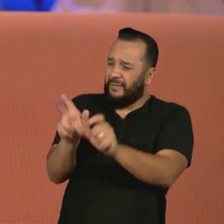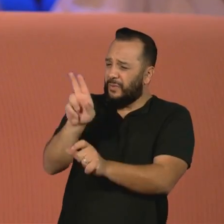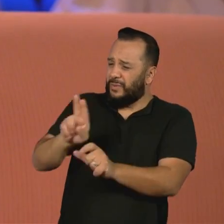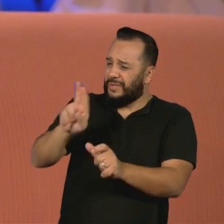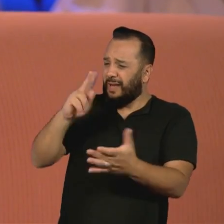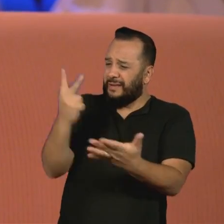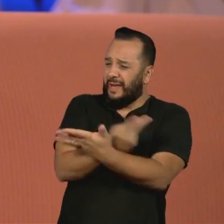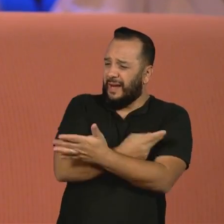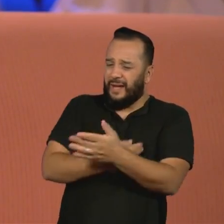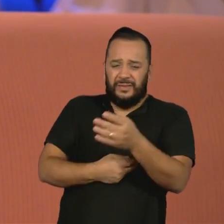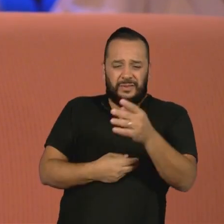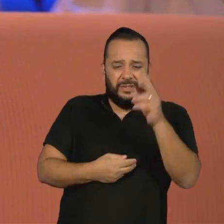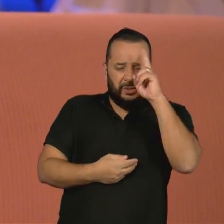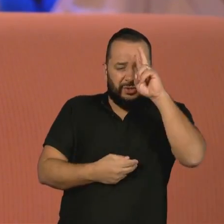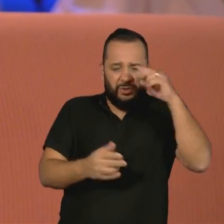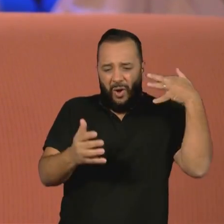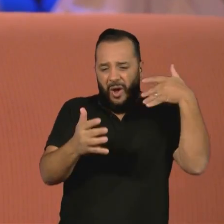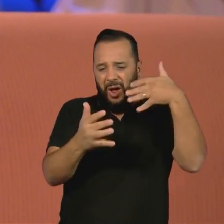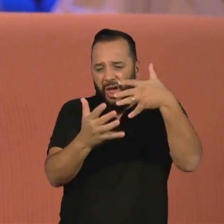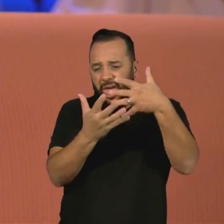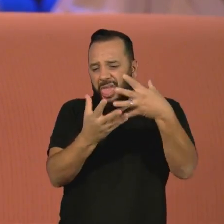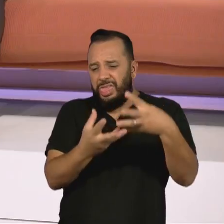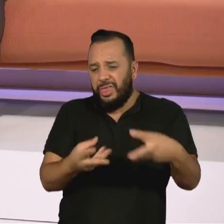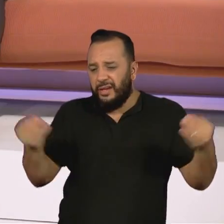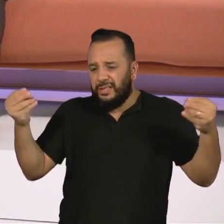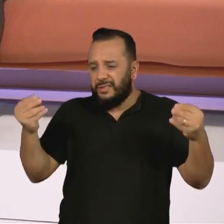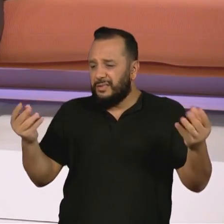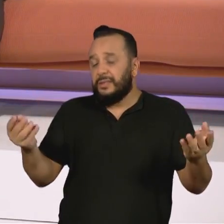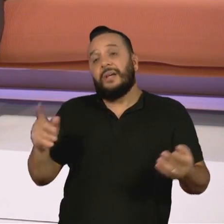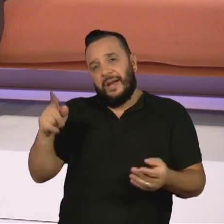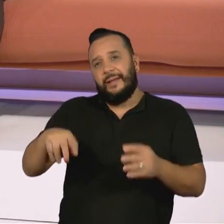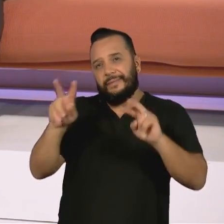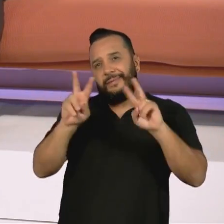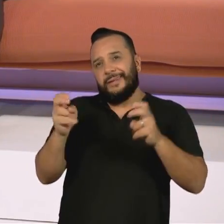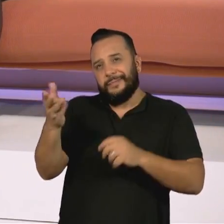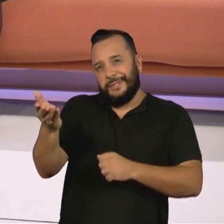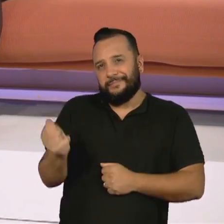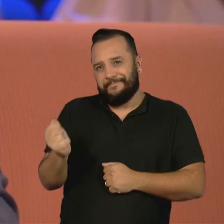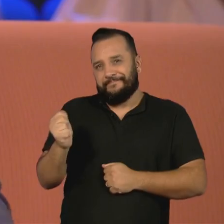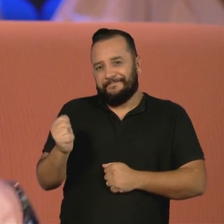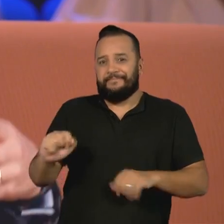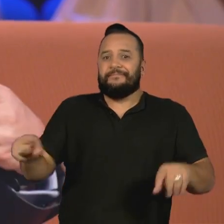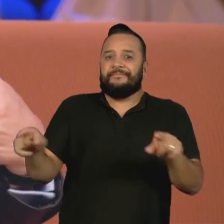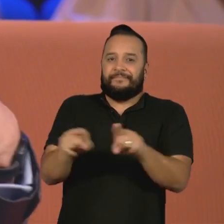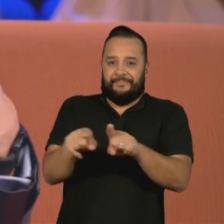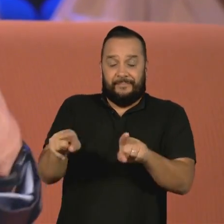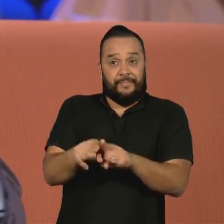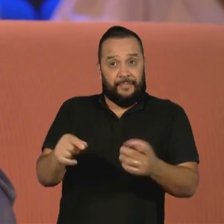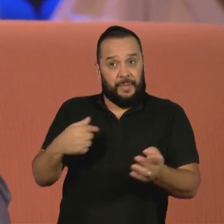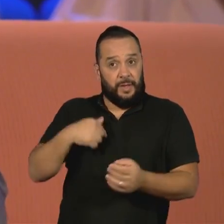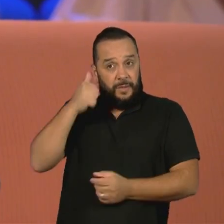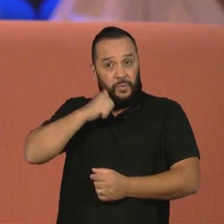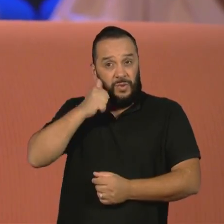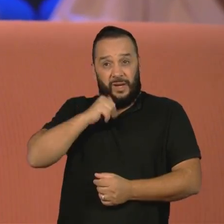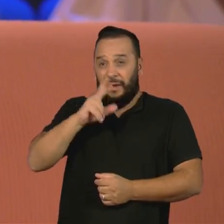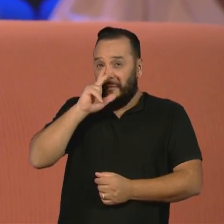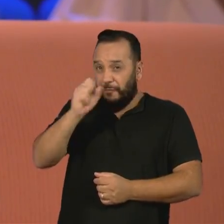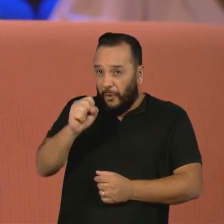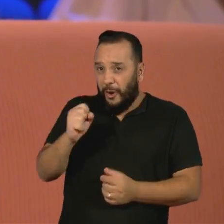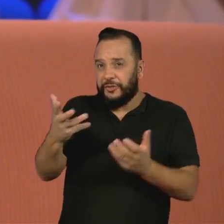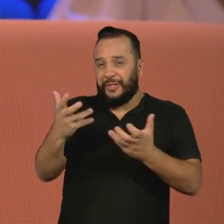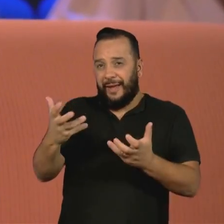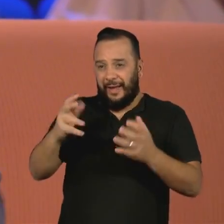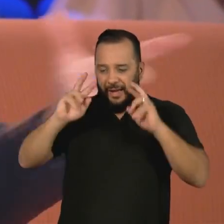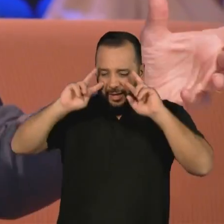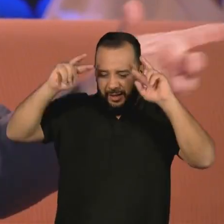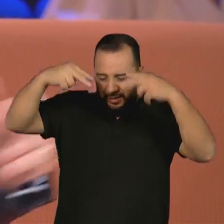outro tema de Ozymandias. E de uma mulher fortíssima que tenta entender quem ela é.